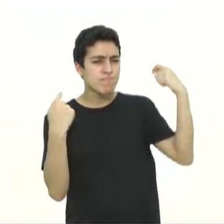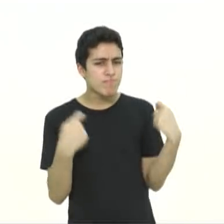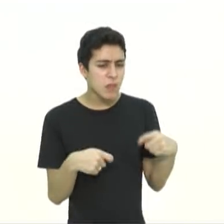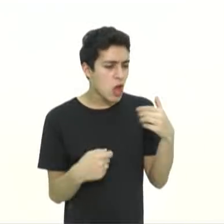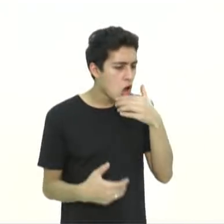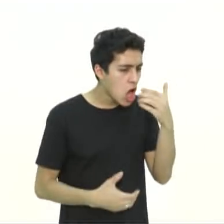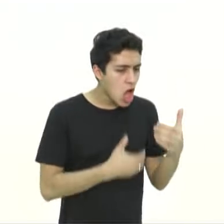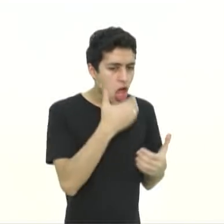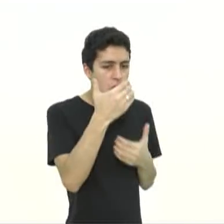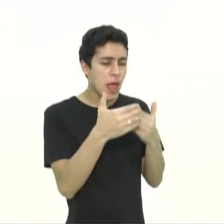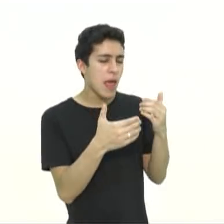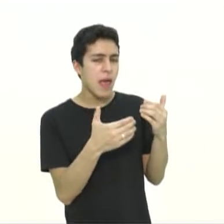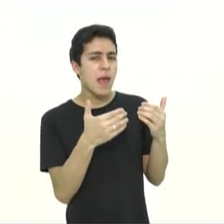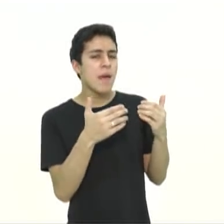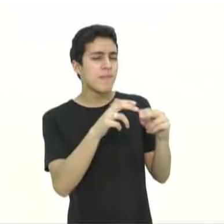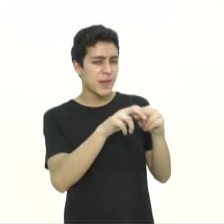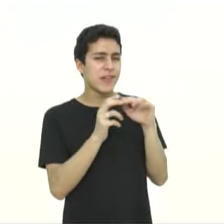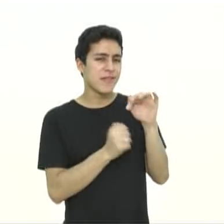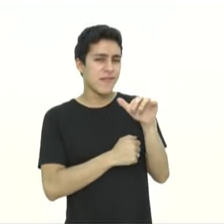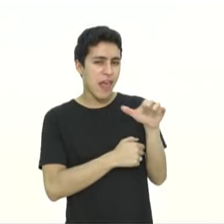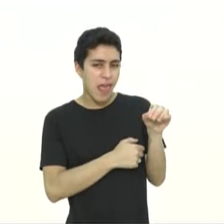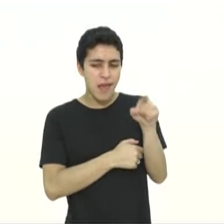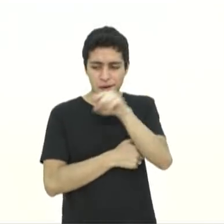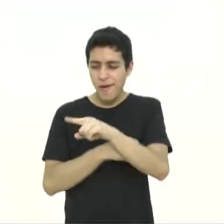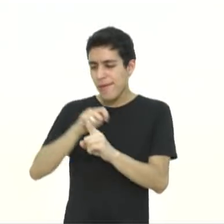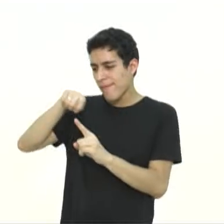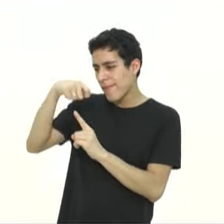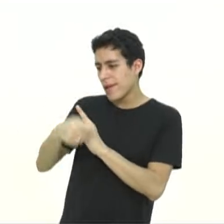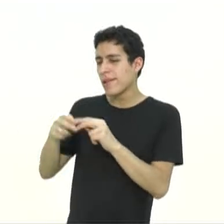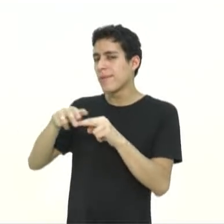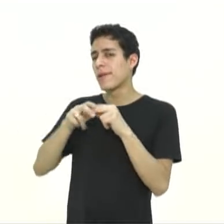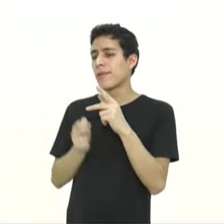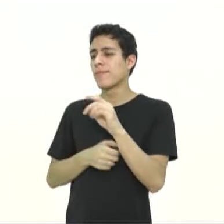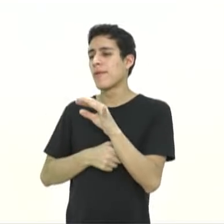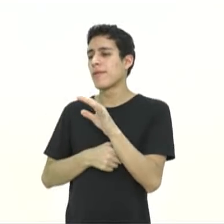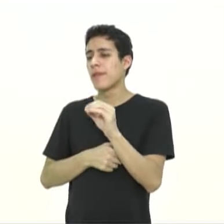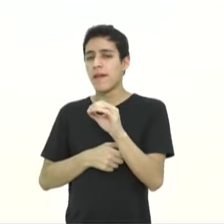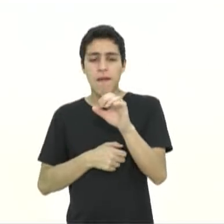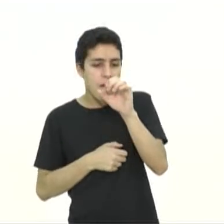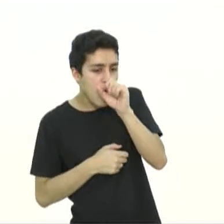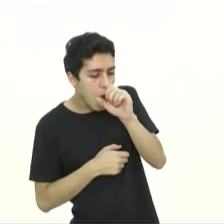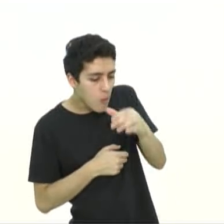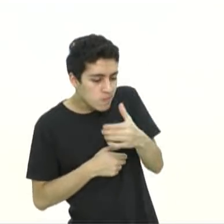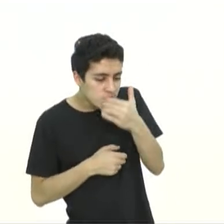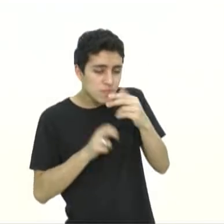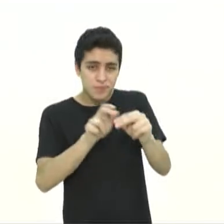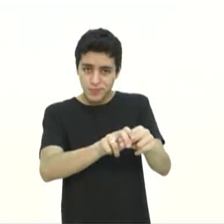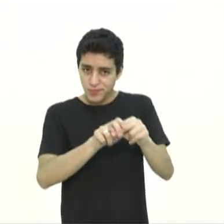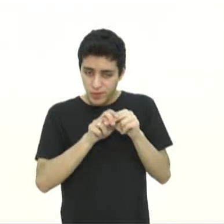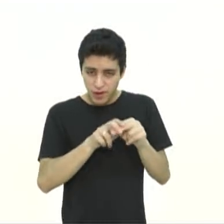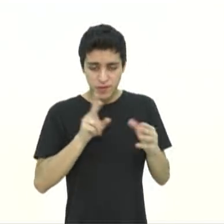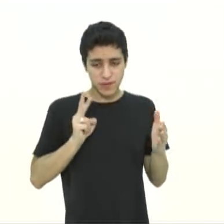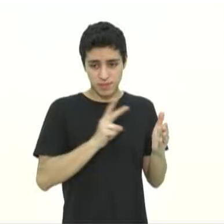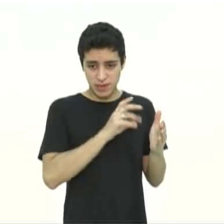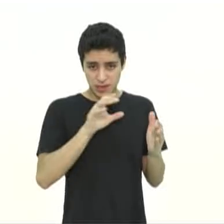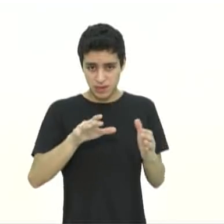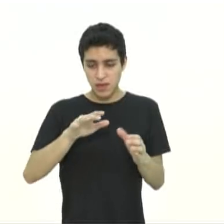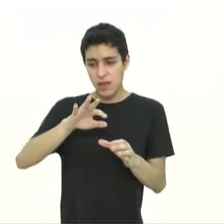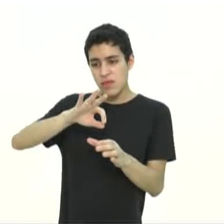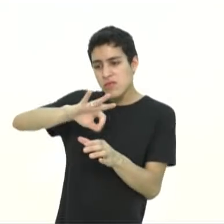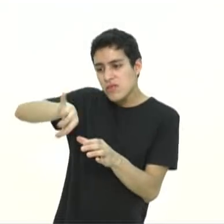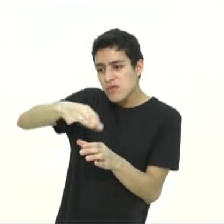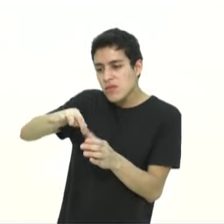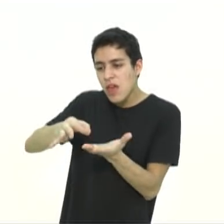e uma banana pelo potássio. Também uma laranja pela vitamina C. Uma xícara de chá verde sem açúcar